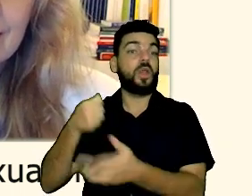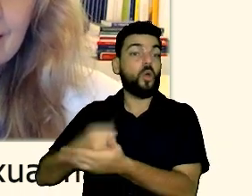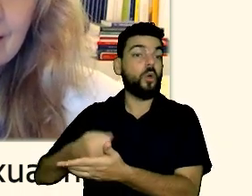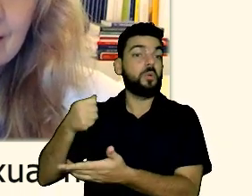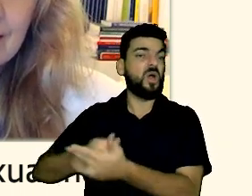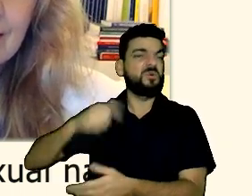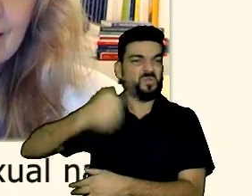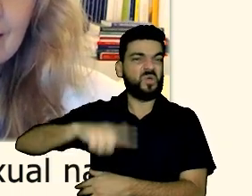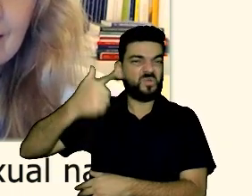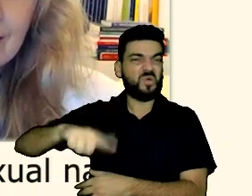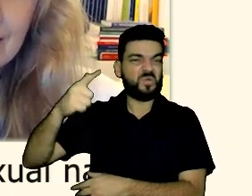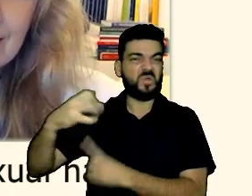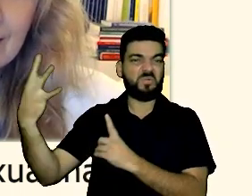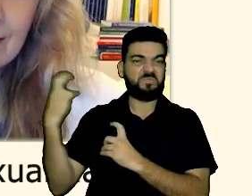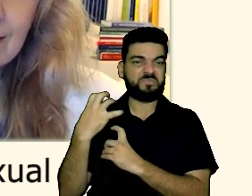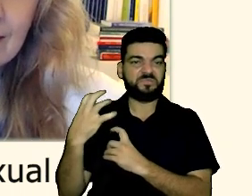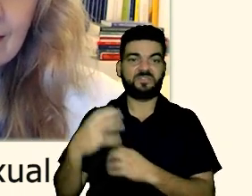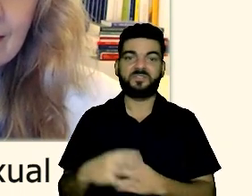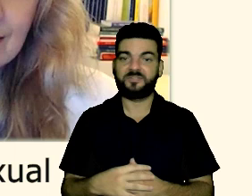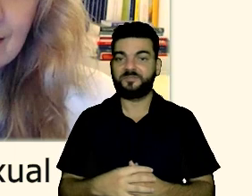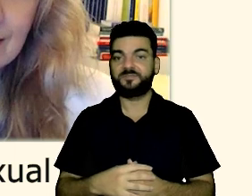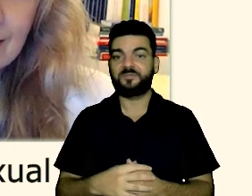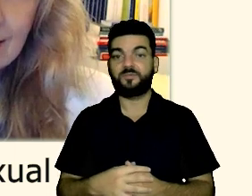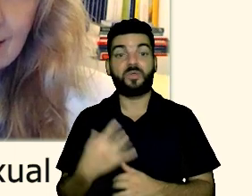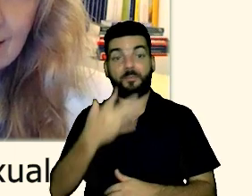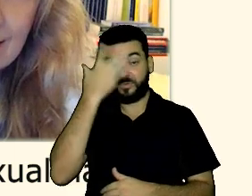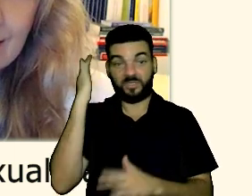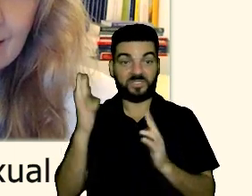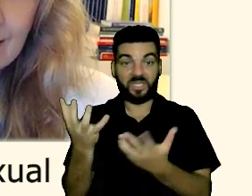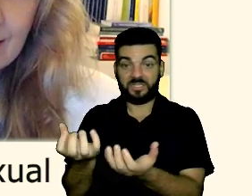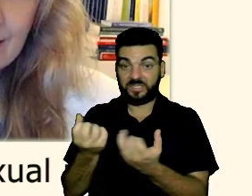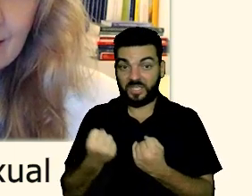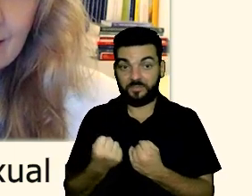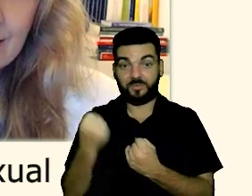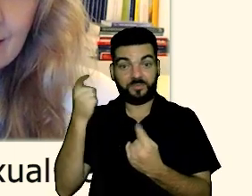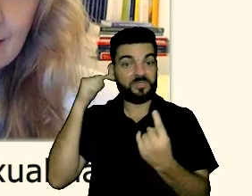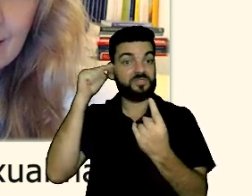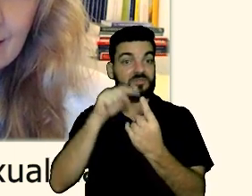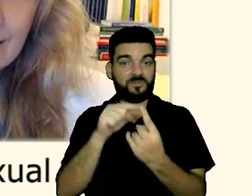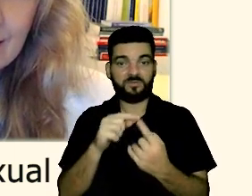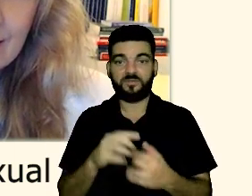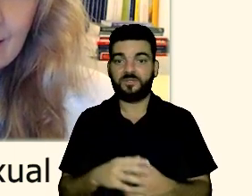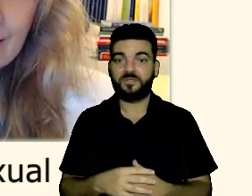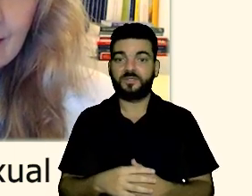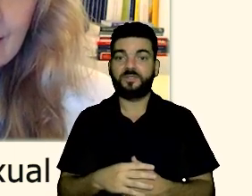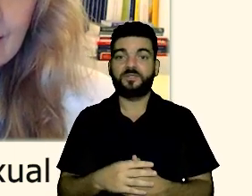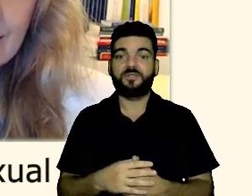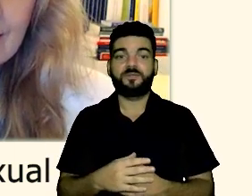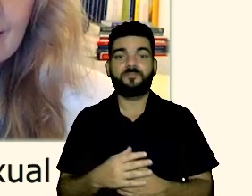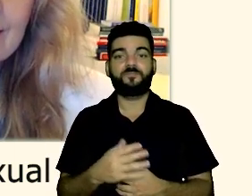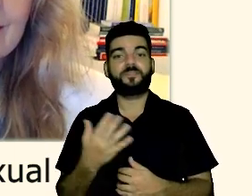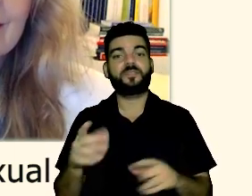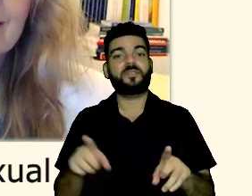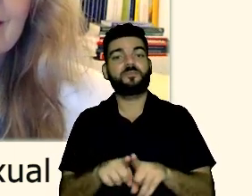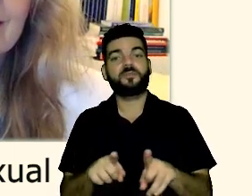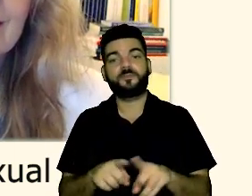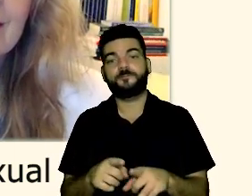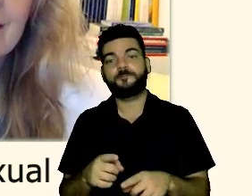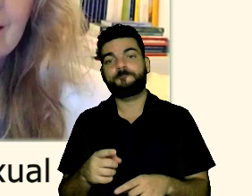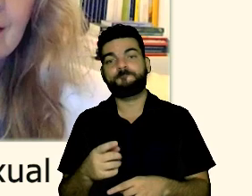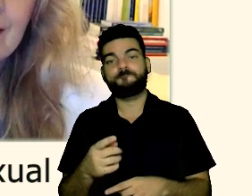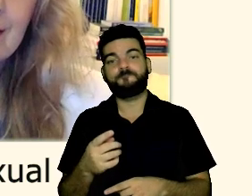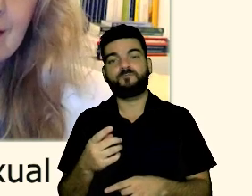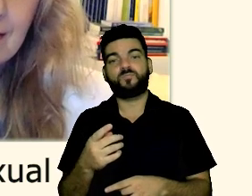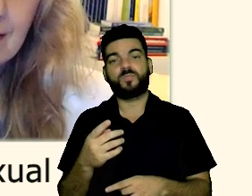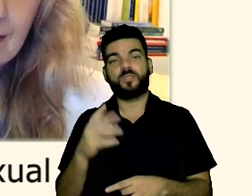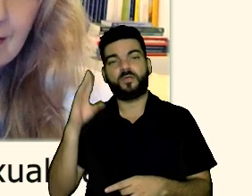subordinados, acaba trazendo aquele tipo de assédio moral vertical que é institucionalizado, né? A pessoa